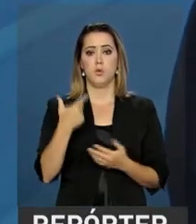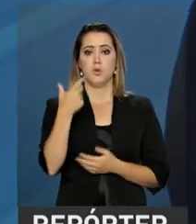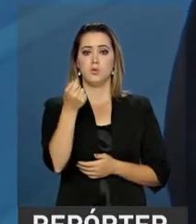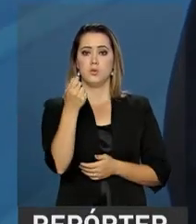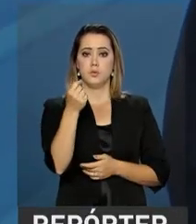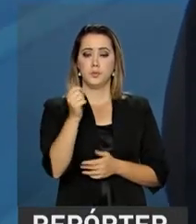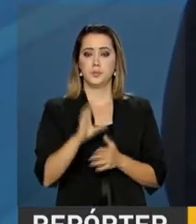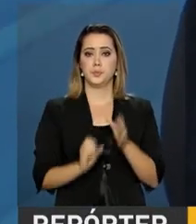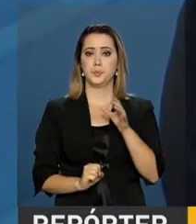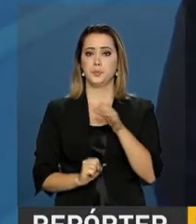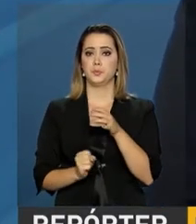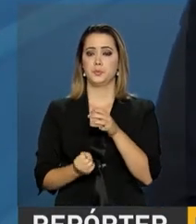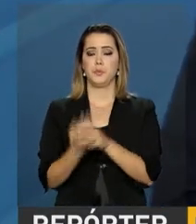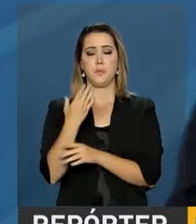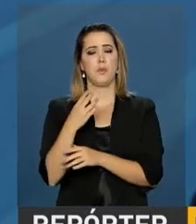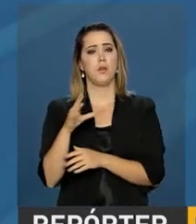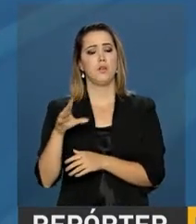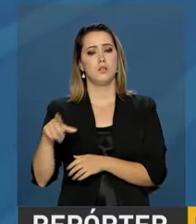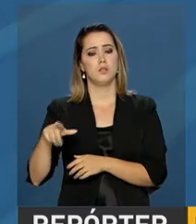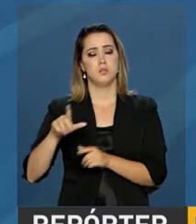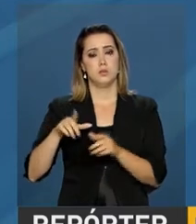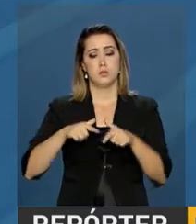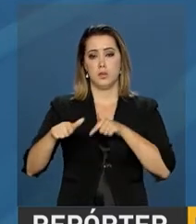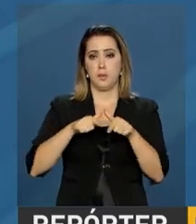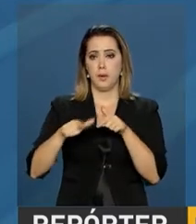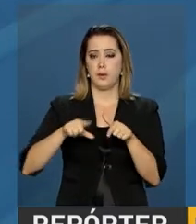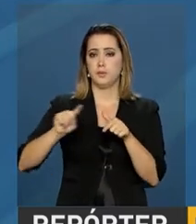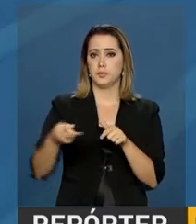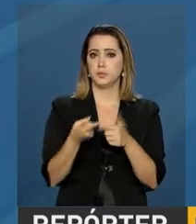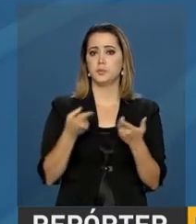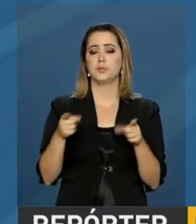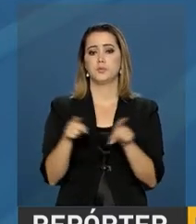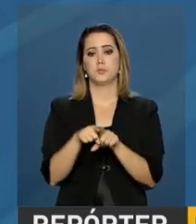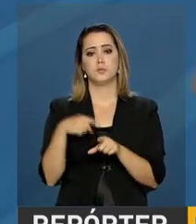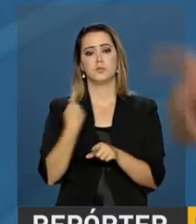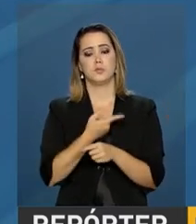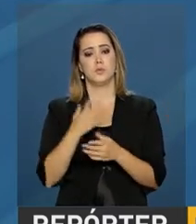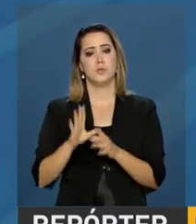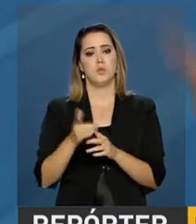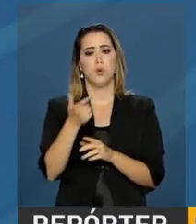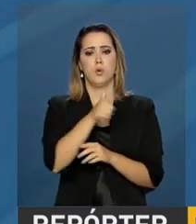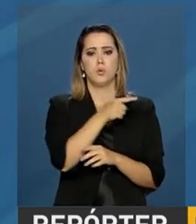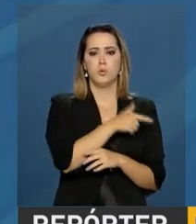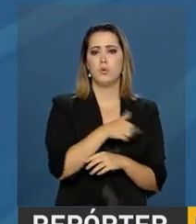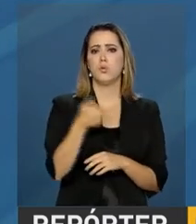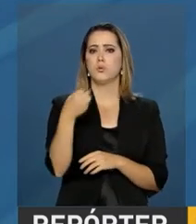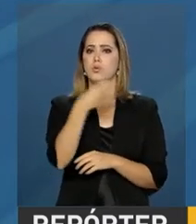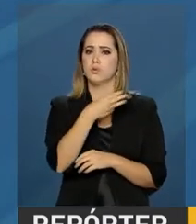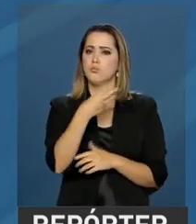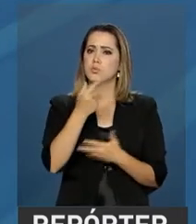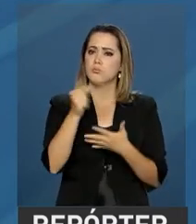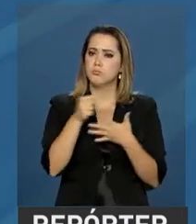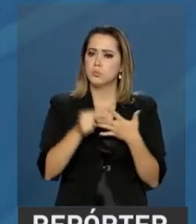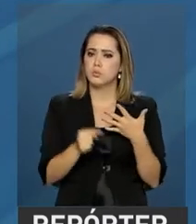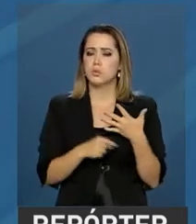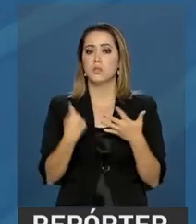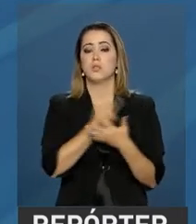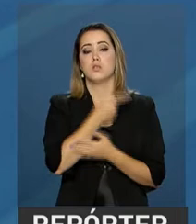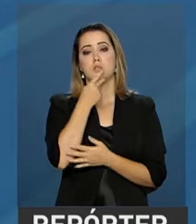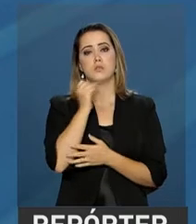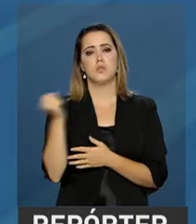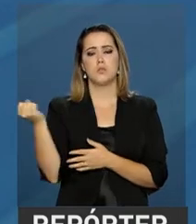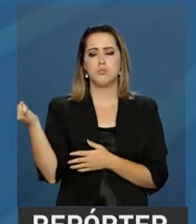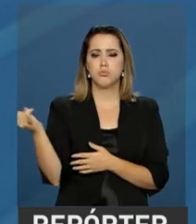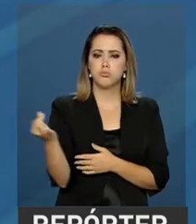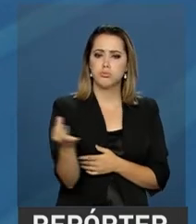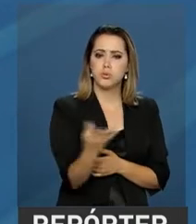diretos e olha que para cada emprego direto na mineração se gera outros presidentes estamos falando de muita